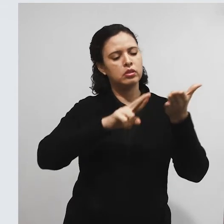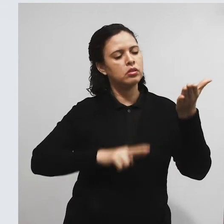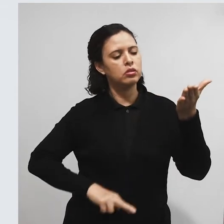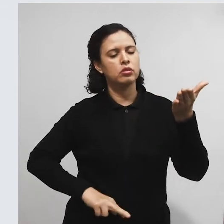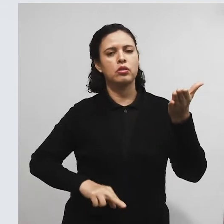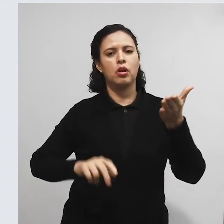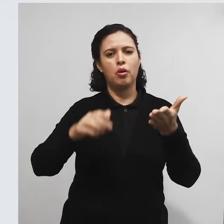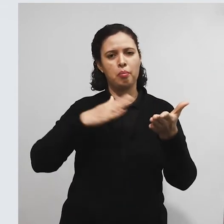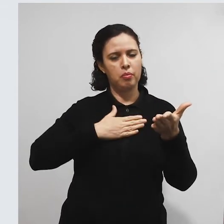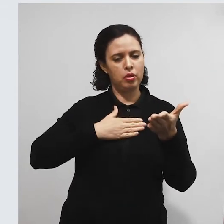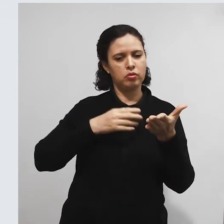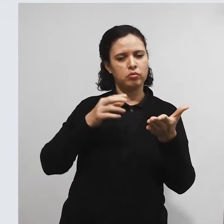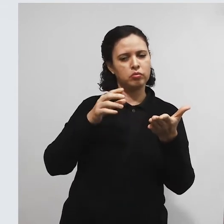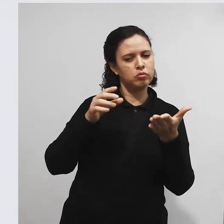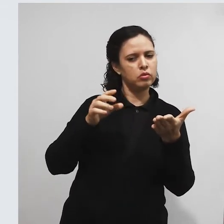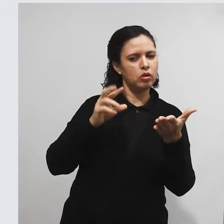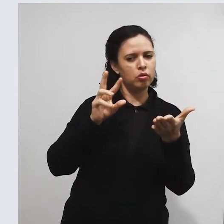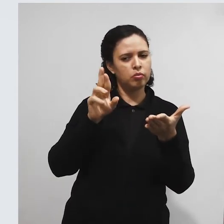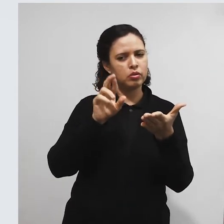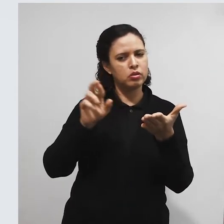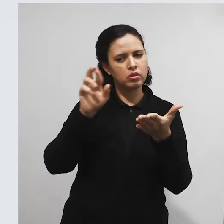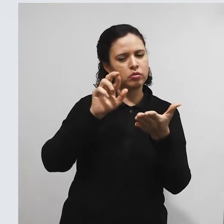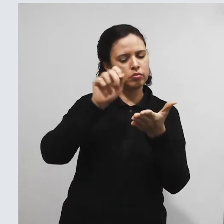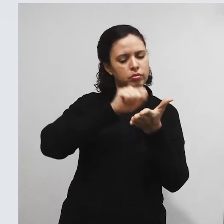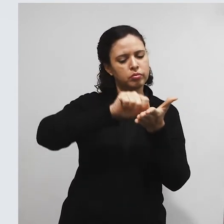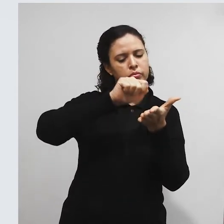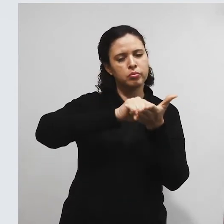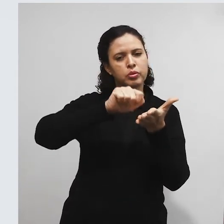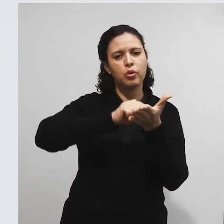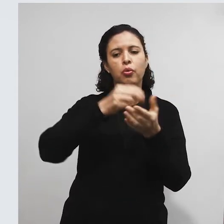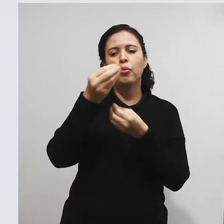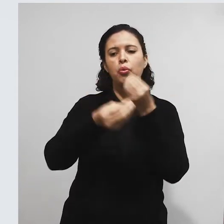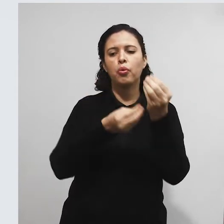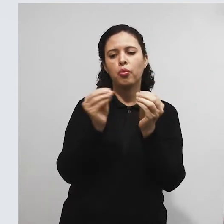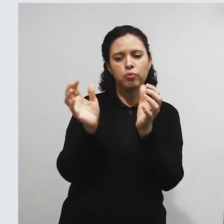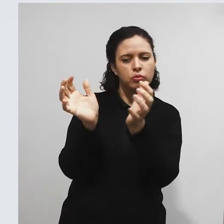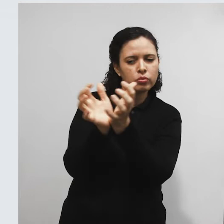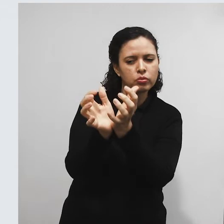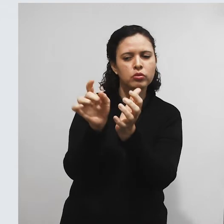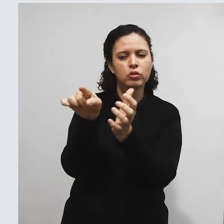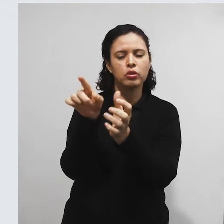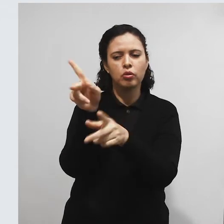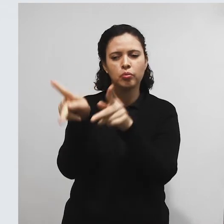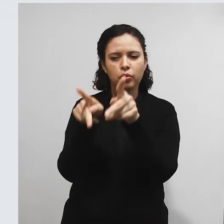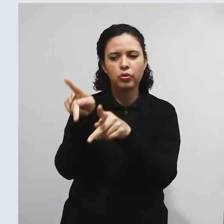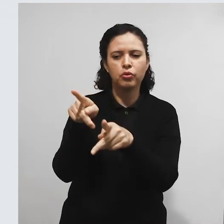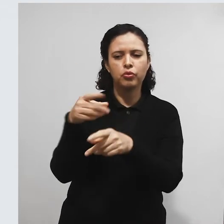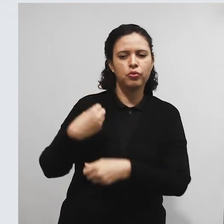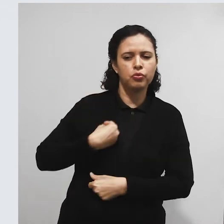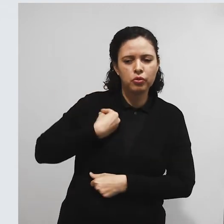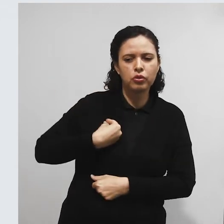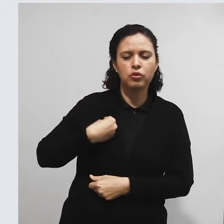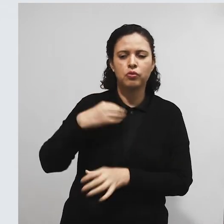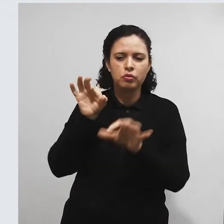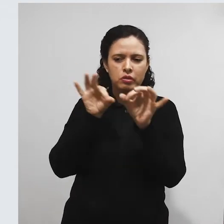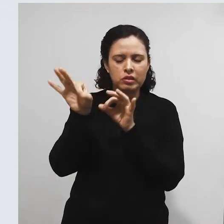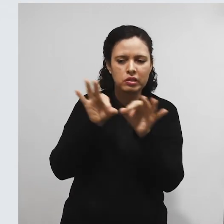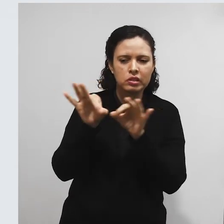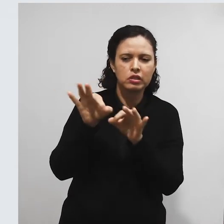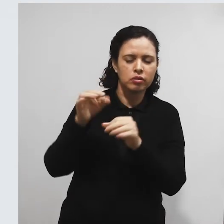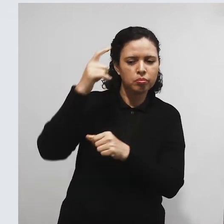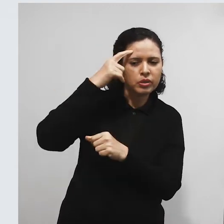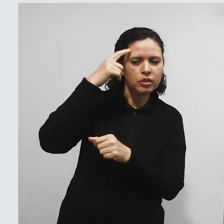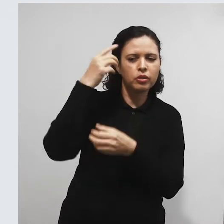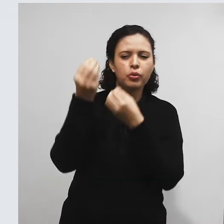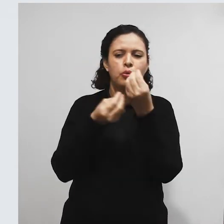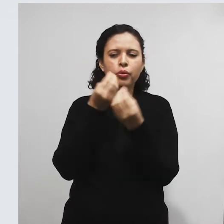faço com as anotações detalhadas de como age, de como pensa, de como vive, de como se organiza esse